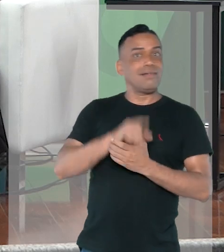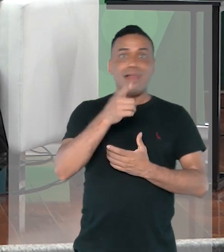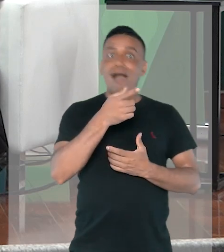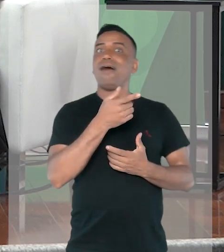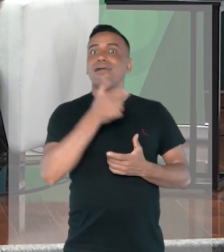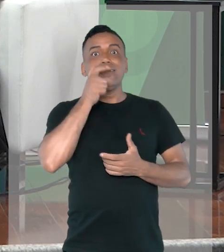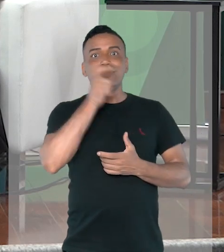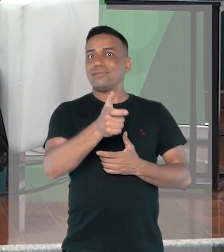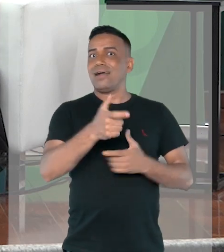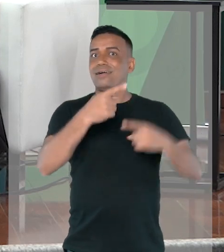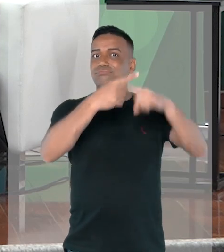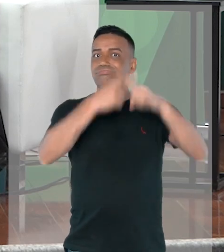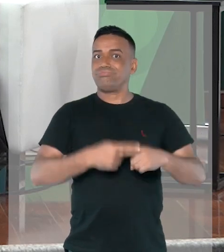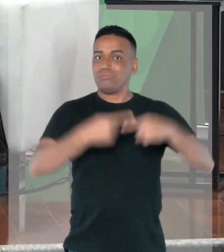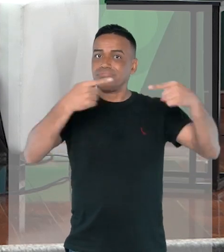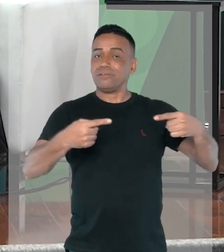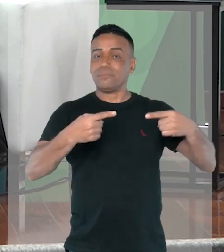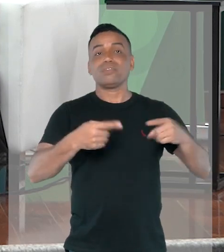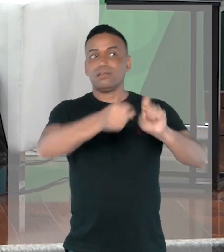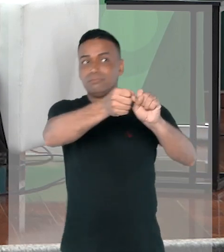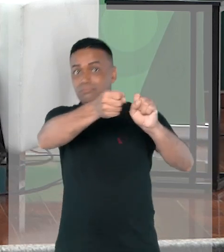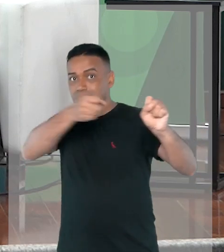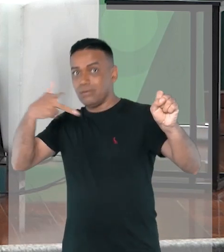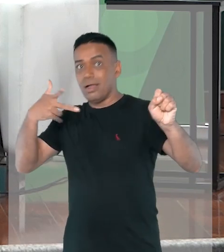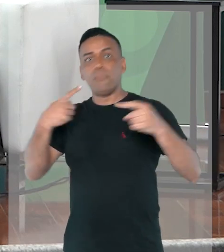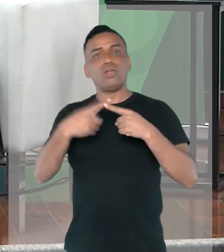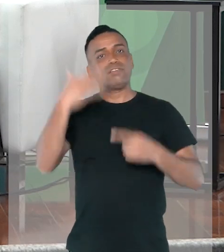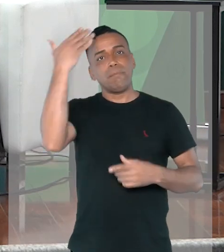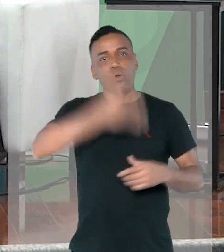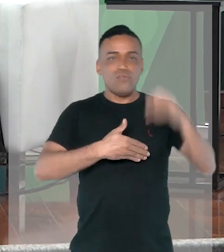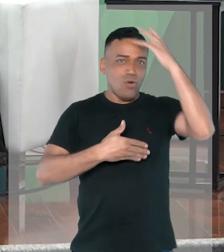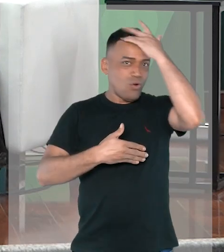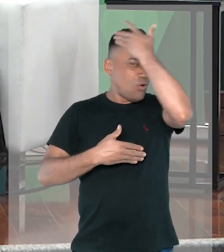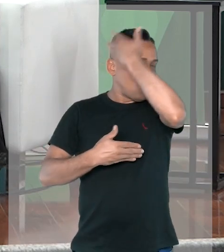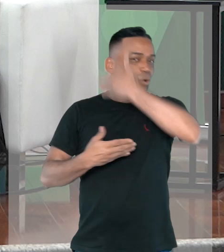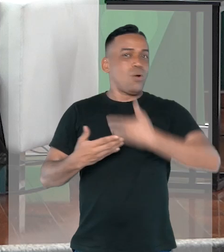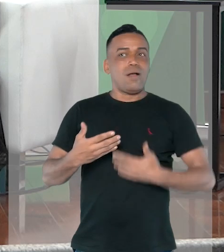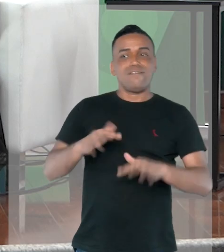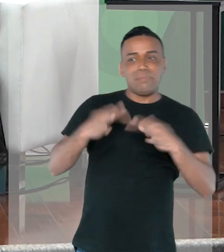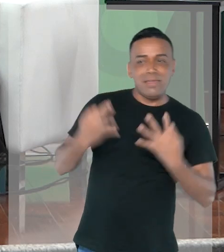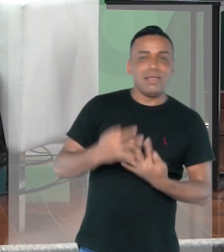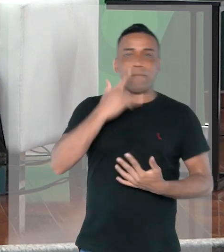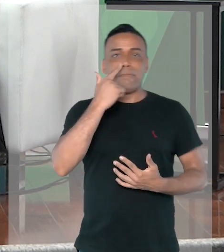meninos interessados, né? E de repente sobrou para você, por quê? Porque você provou para ela, para o pai, para a mãe,